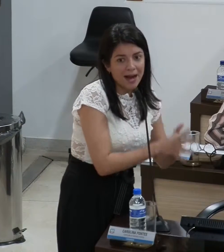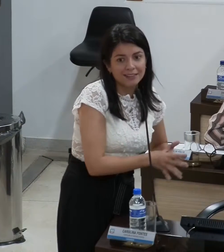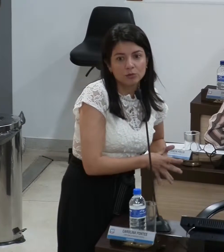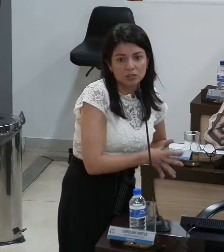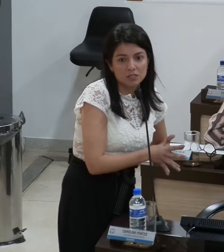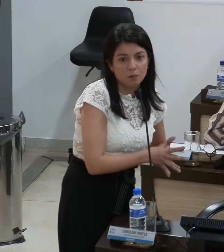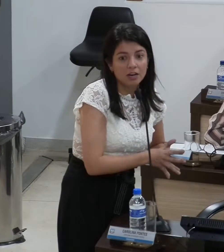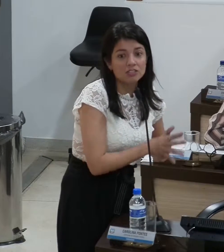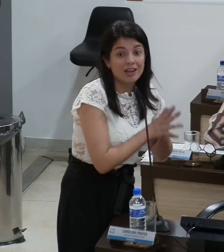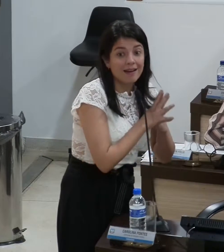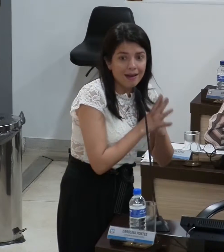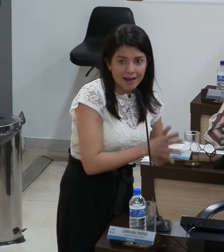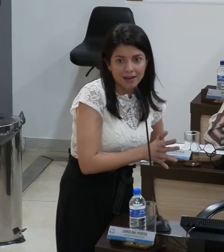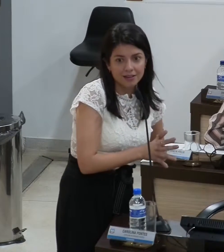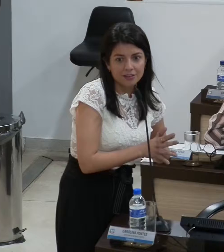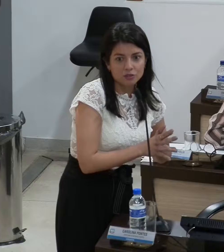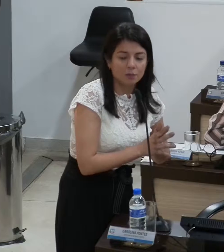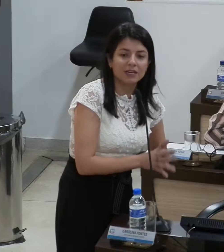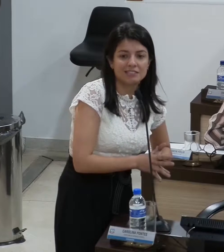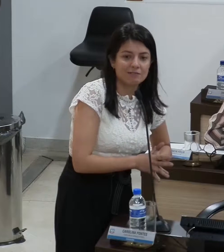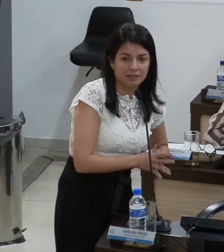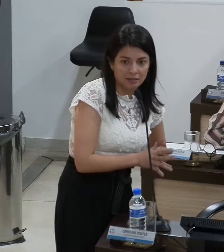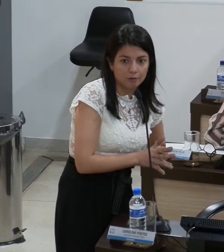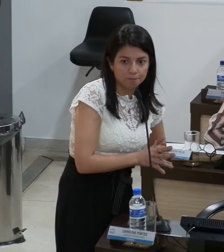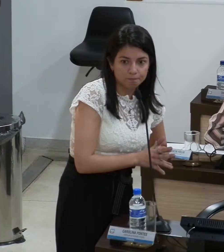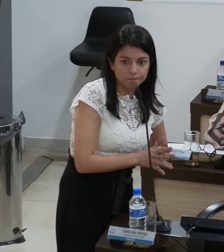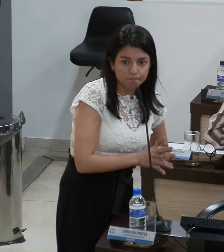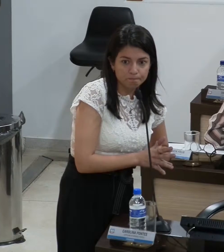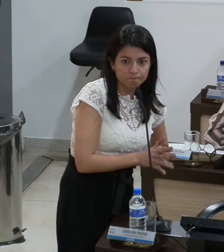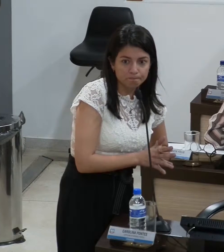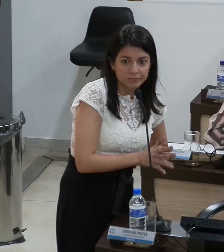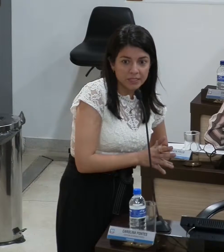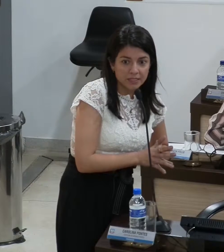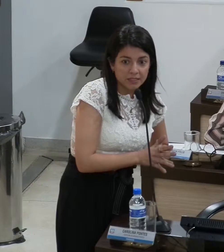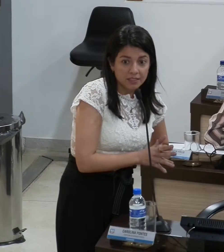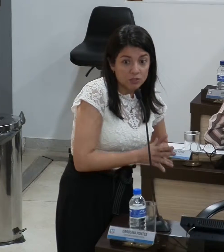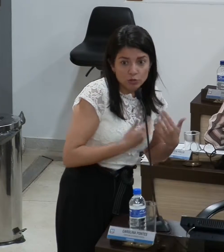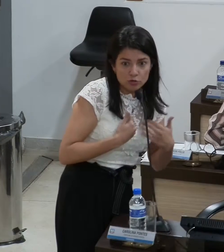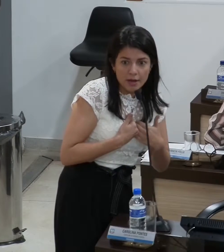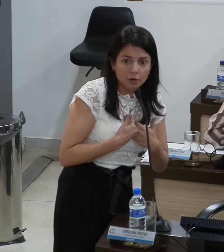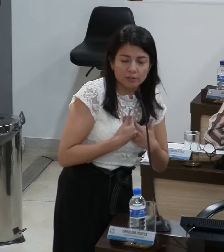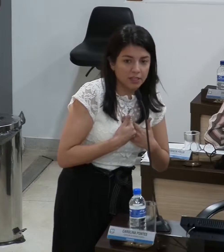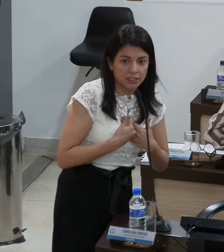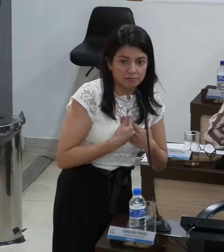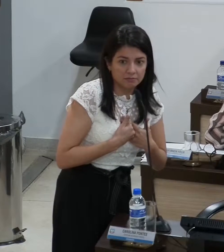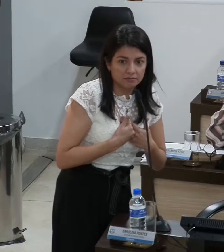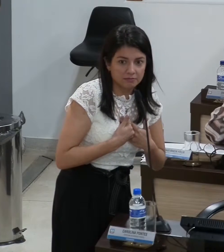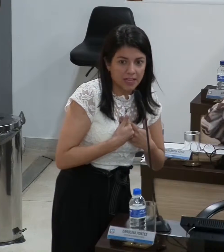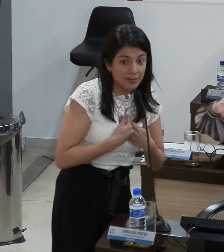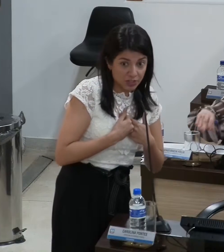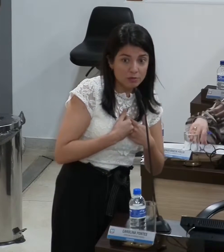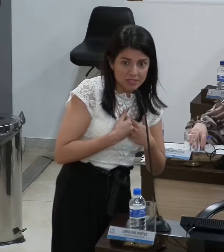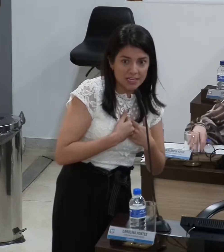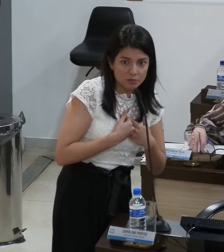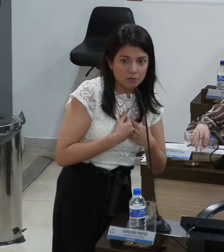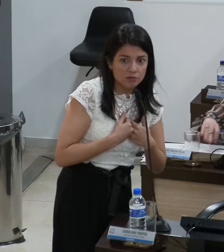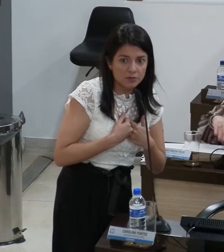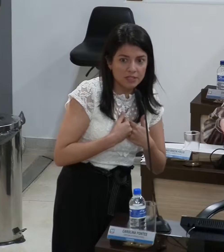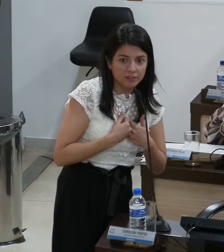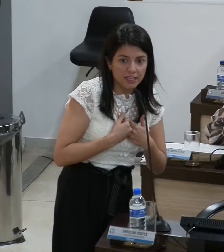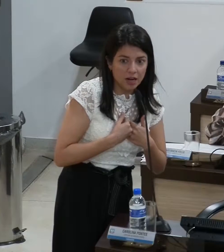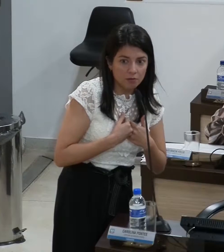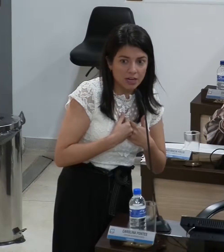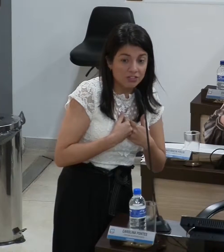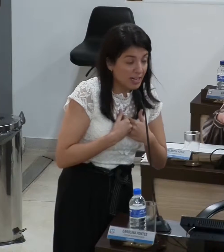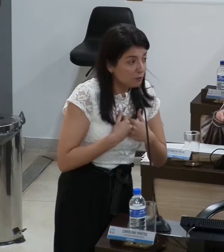que impacta no transporte é de obrigação estatal. Isso não sou eu que estou falando. É o artigo 6º da